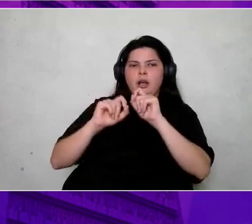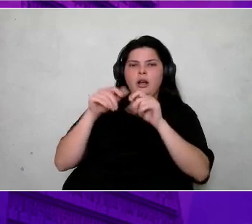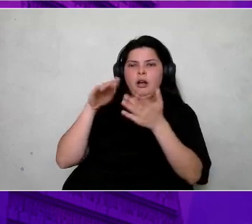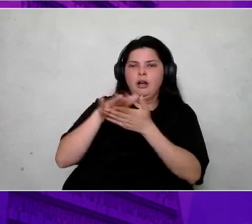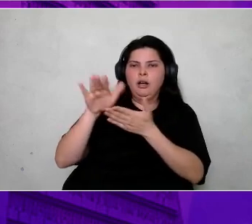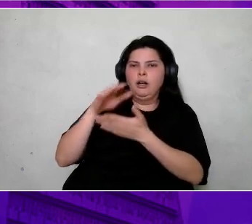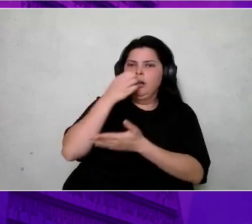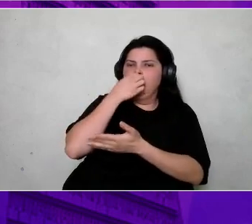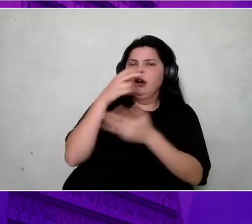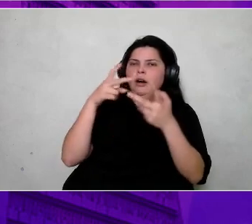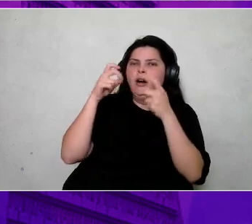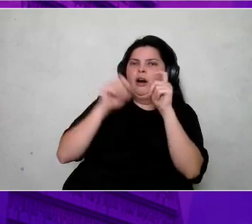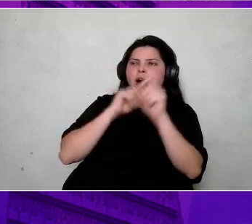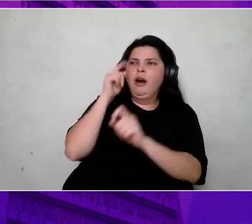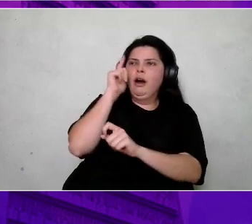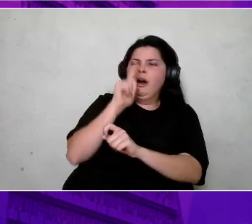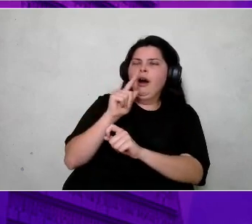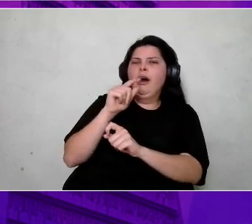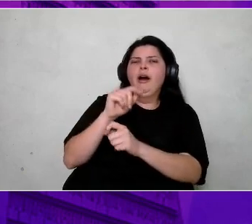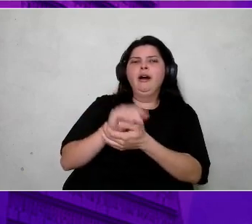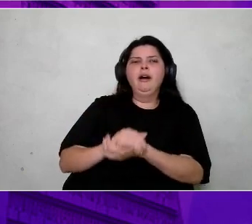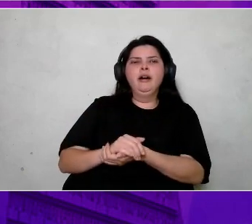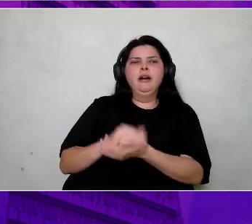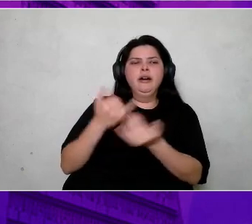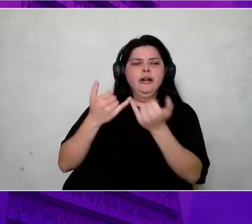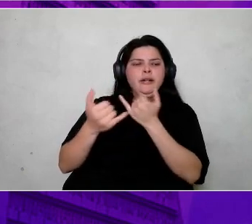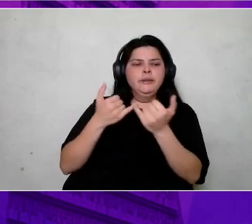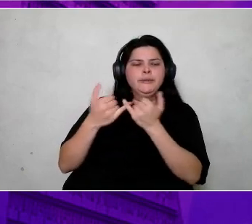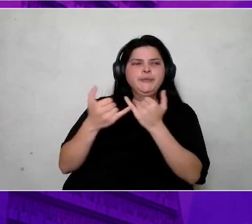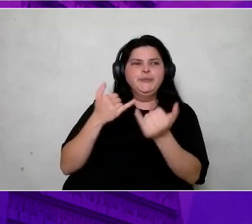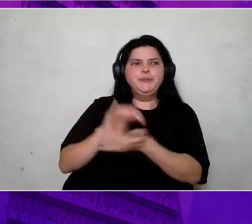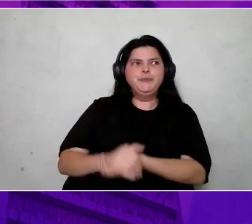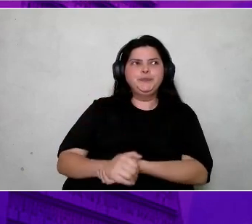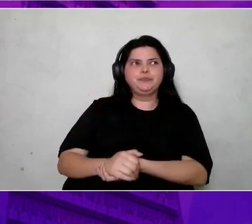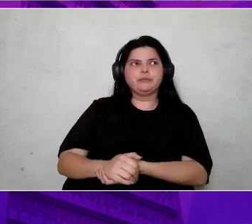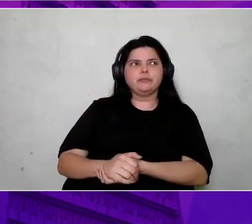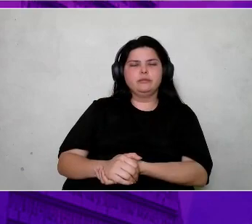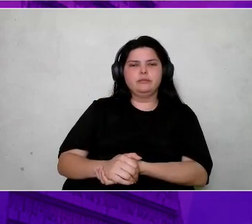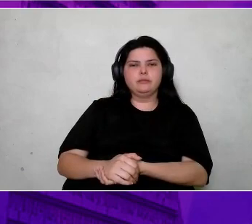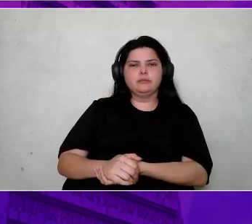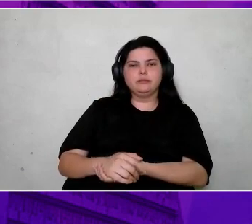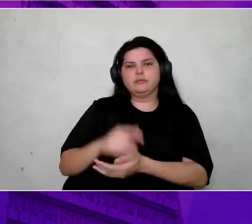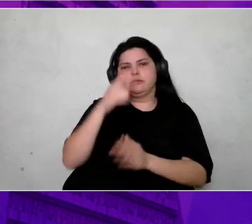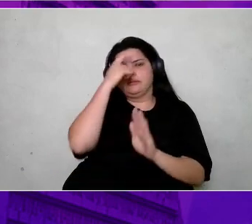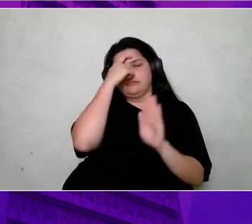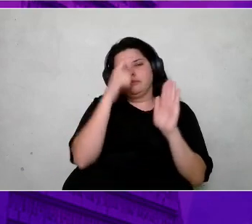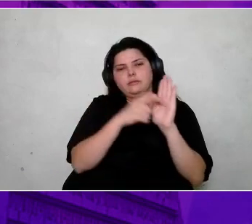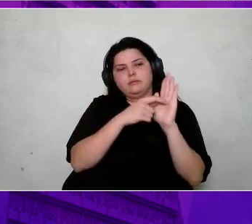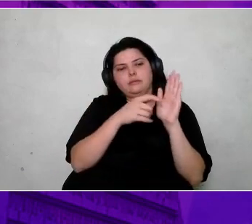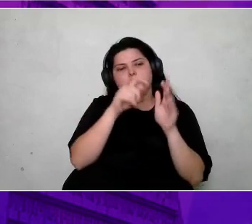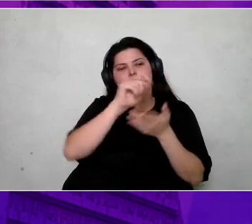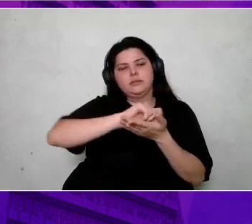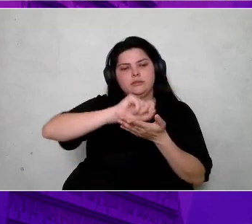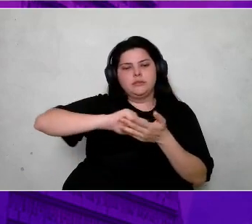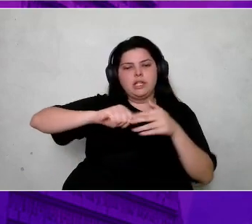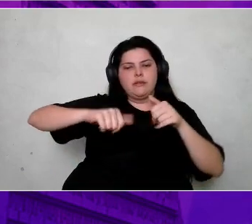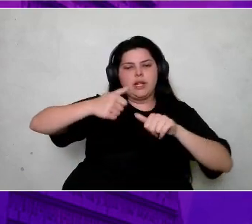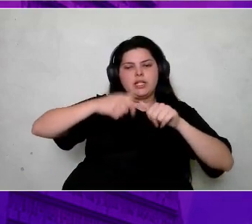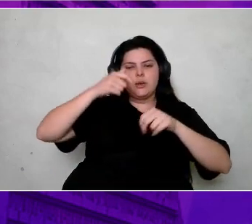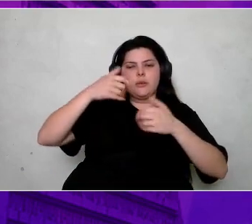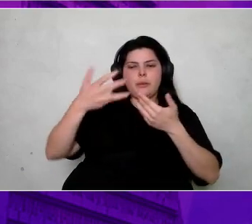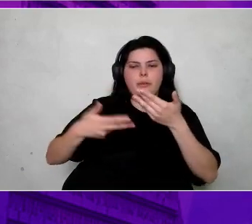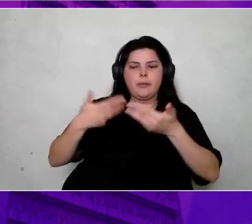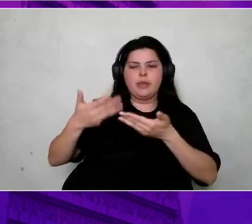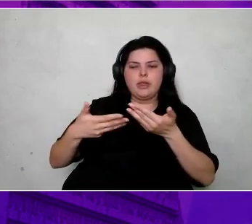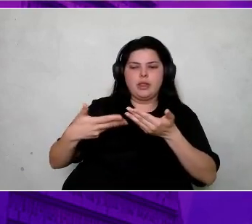são ganhos subliminares. Por exemplo, quando a AI está escrevendo uma avaliação de performance melhor